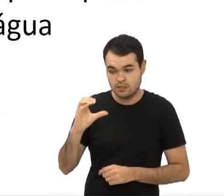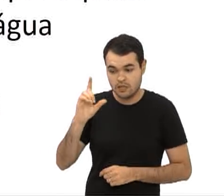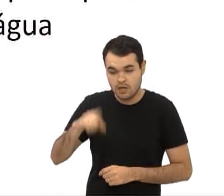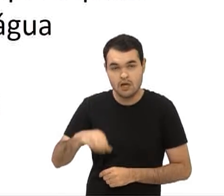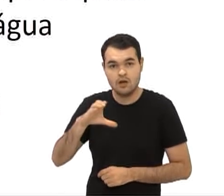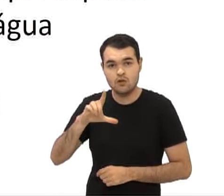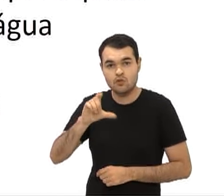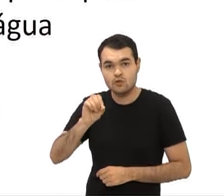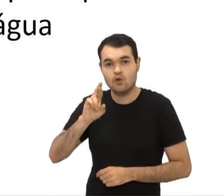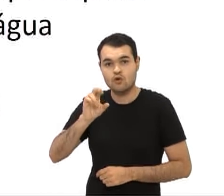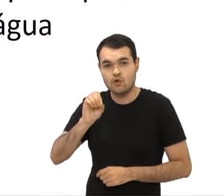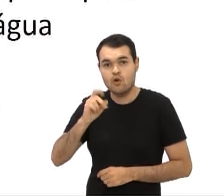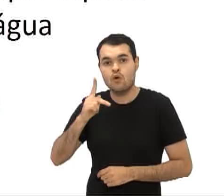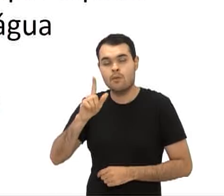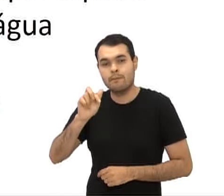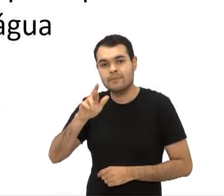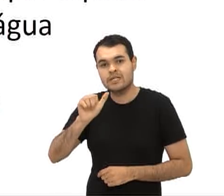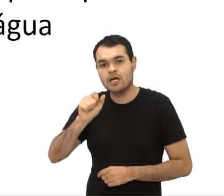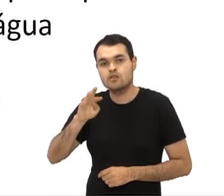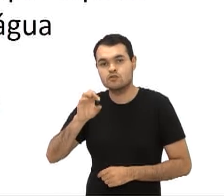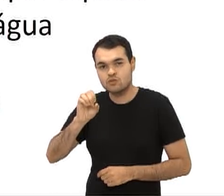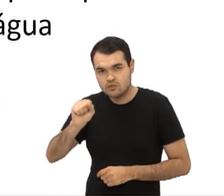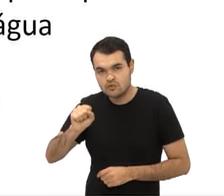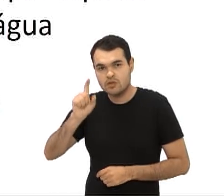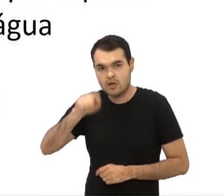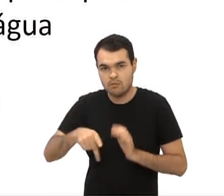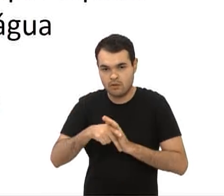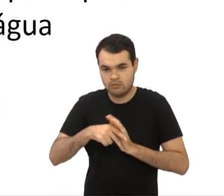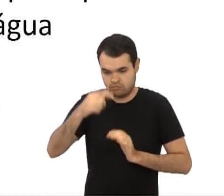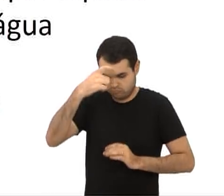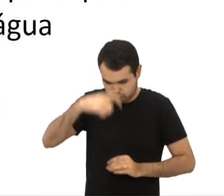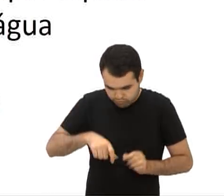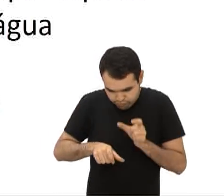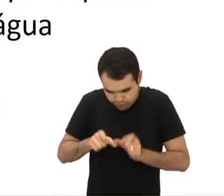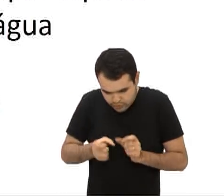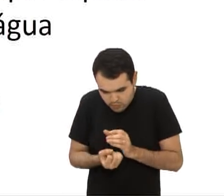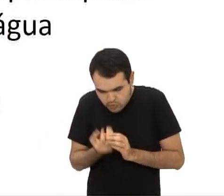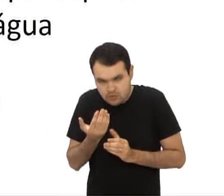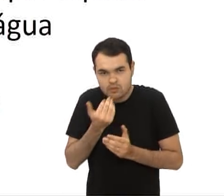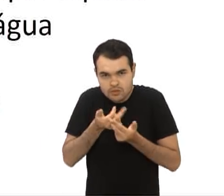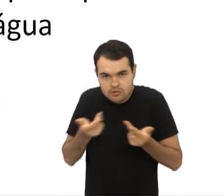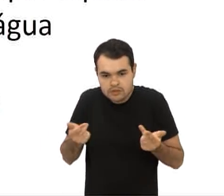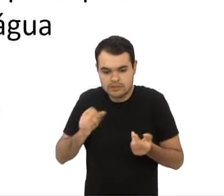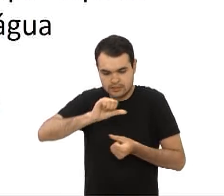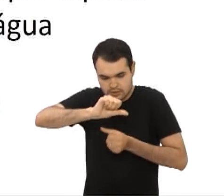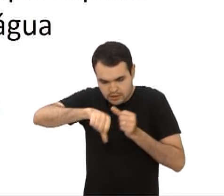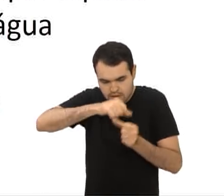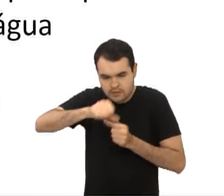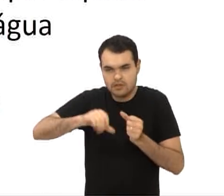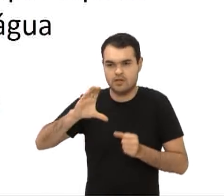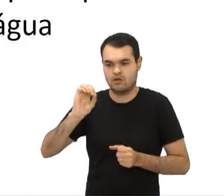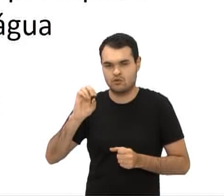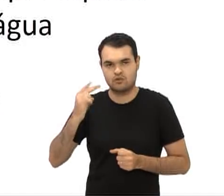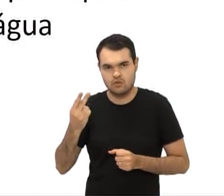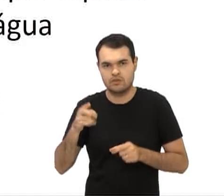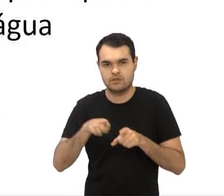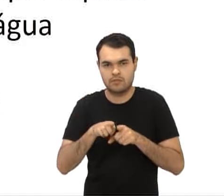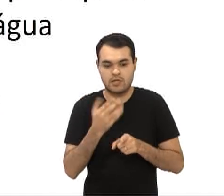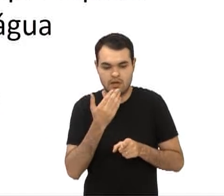seres autótrofos que captam a luz solar e transformam o gás carbônico e a água em alimento e